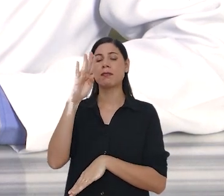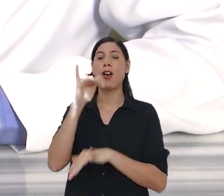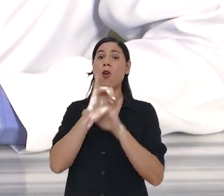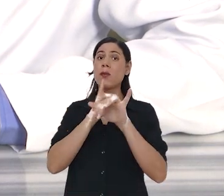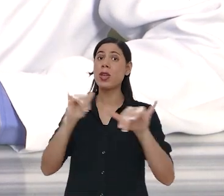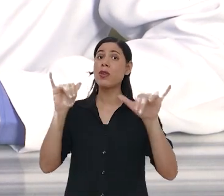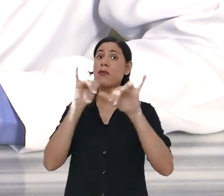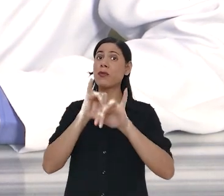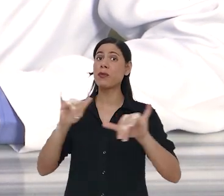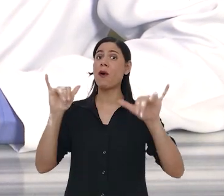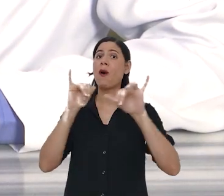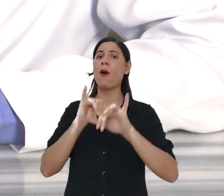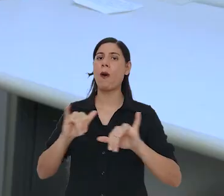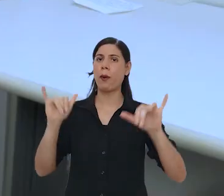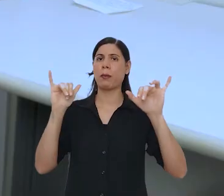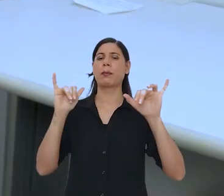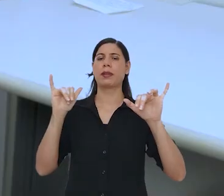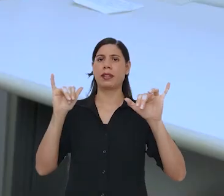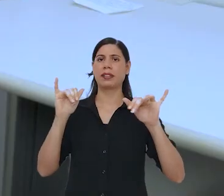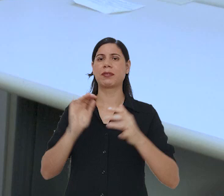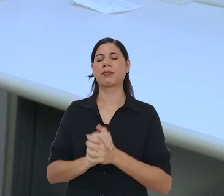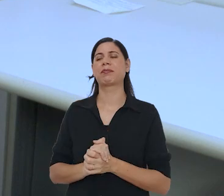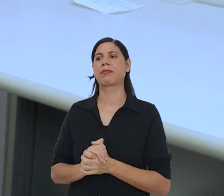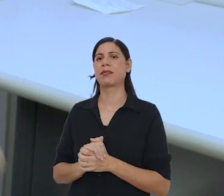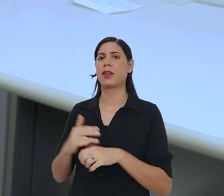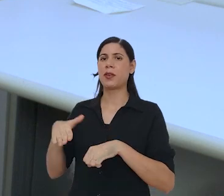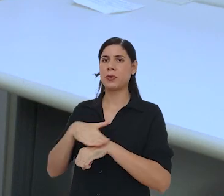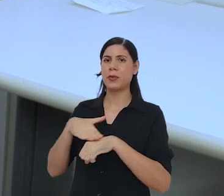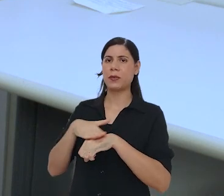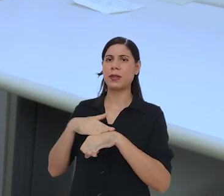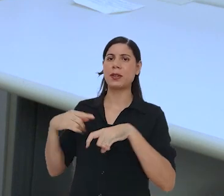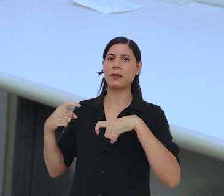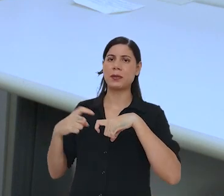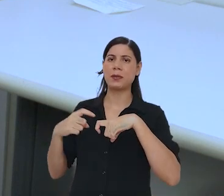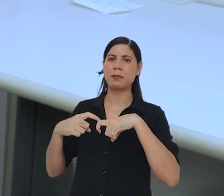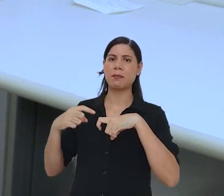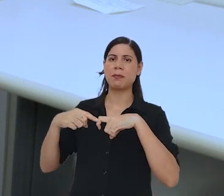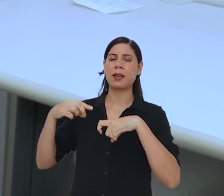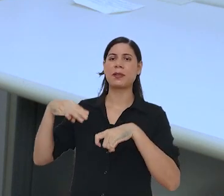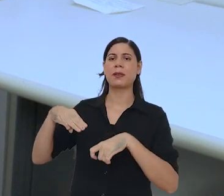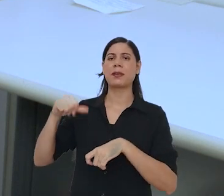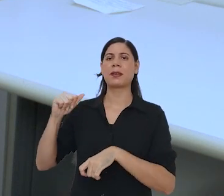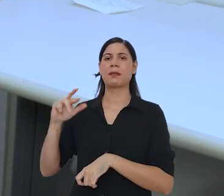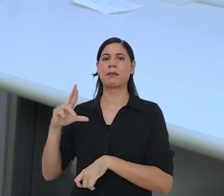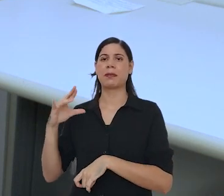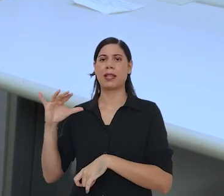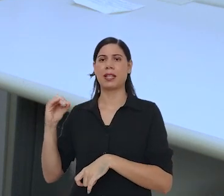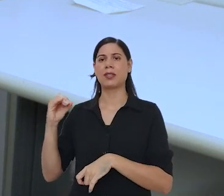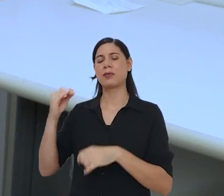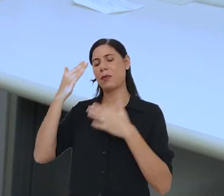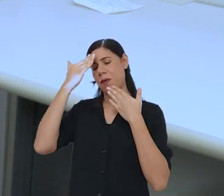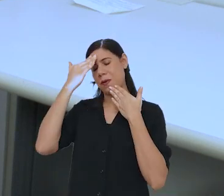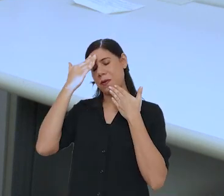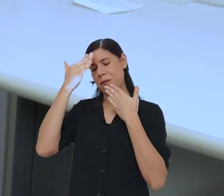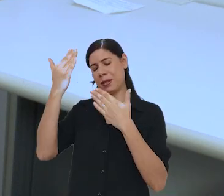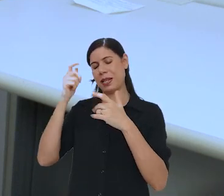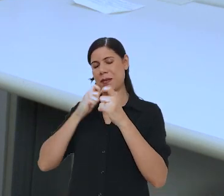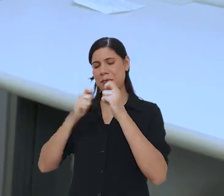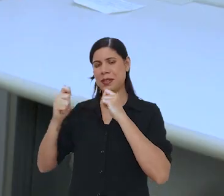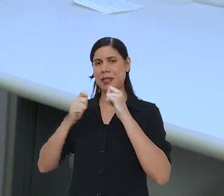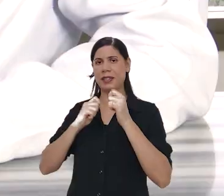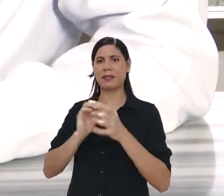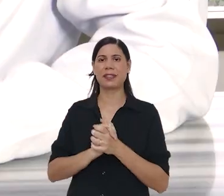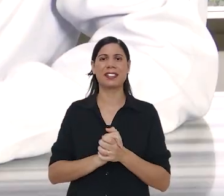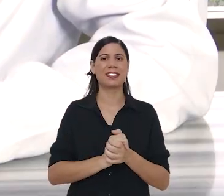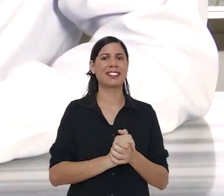A informação para isso é o mais importante. Maravilha, conversamos com o oncologista Márcio Paes. Doutor Márcio, muito obrigado pela